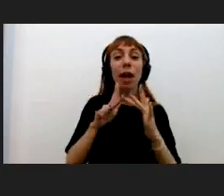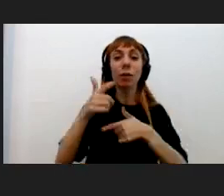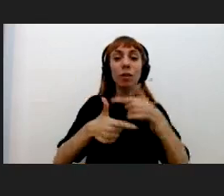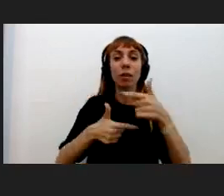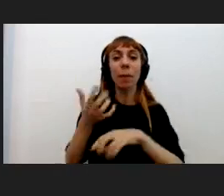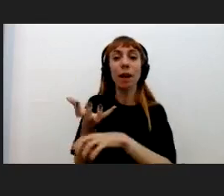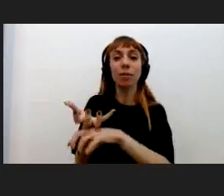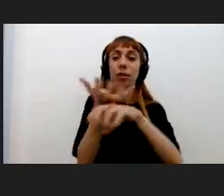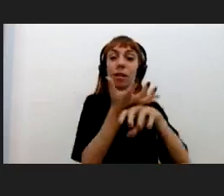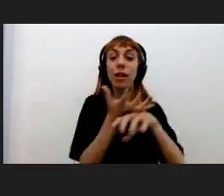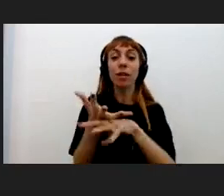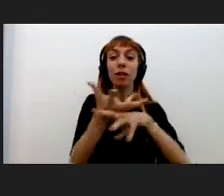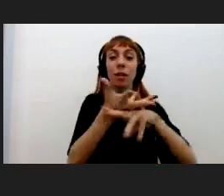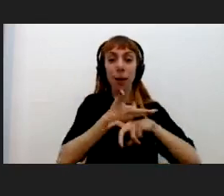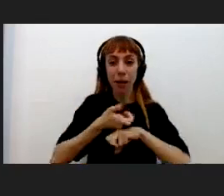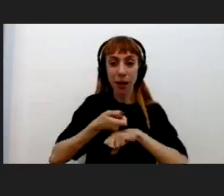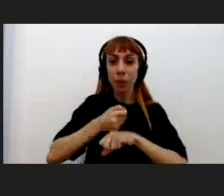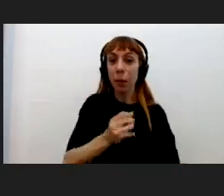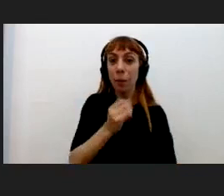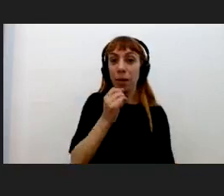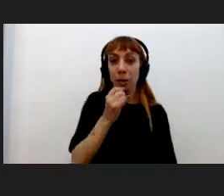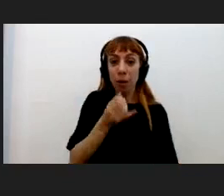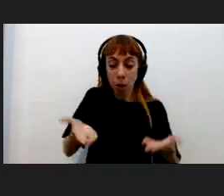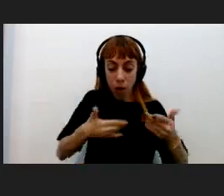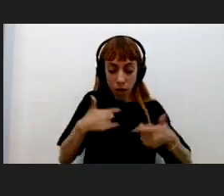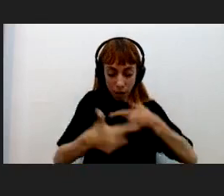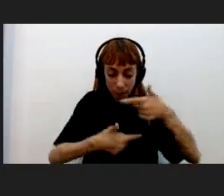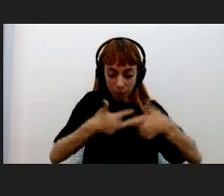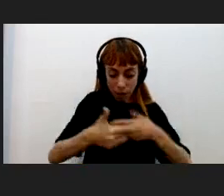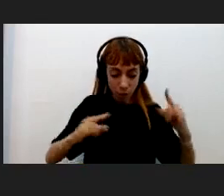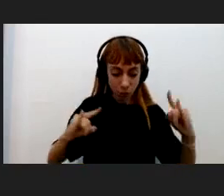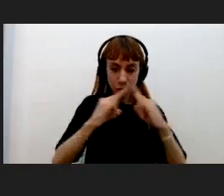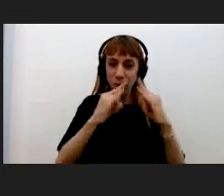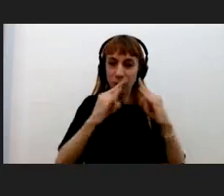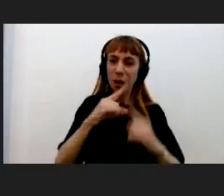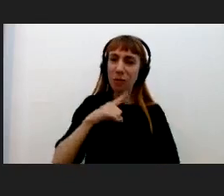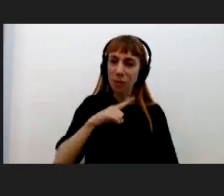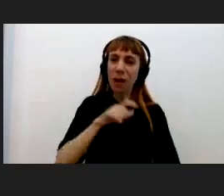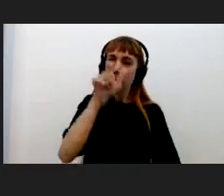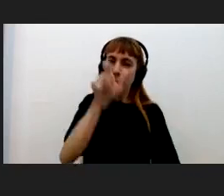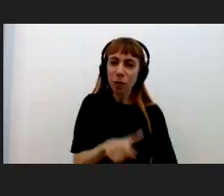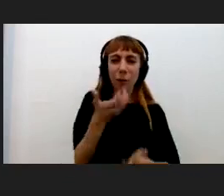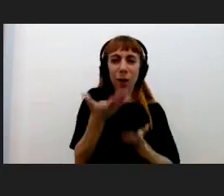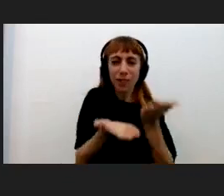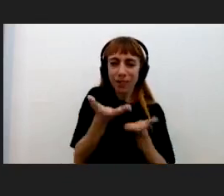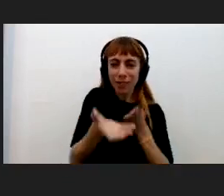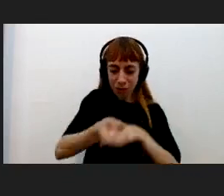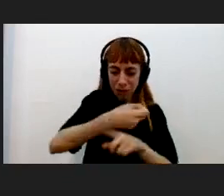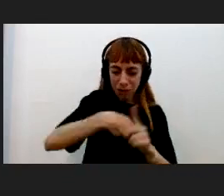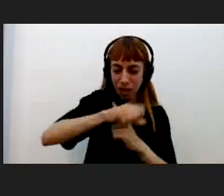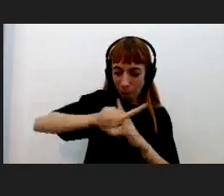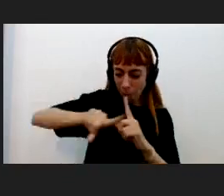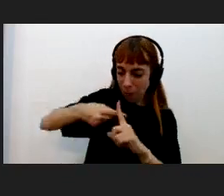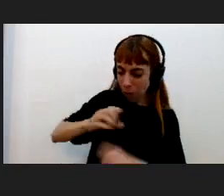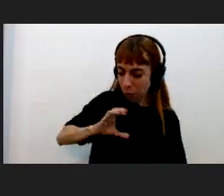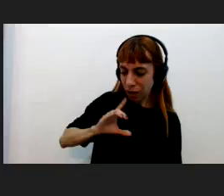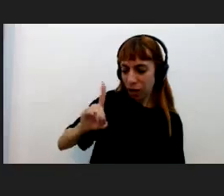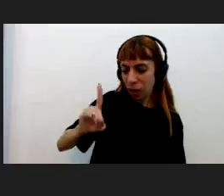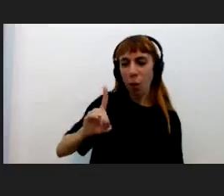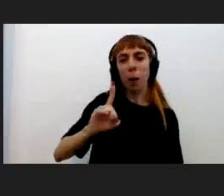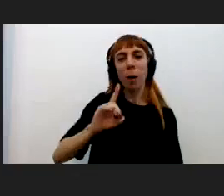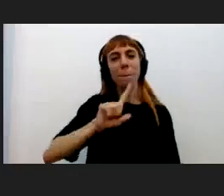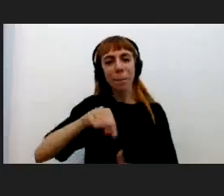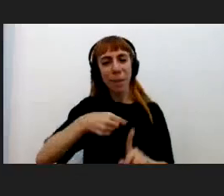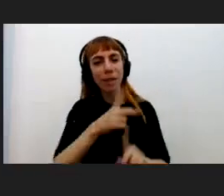assistente social, mas que tem também professores, tem coordenadores, tem, enfim, né, uma gama aí de especialidades.